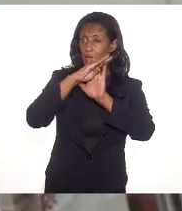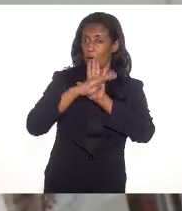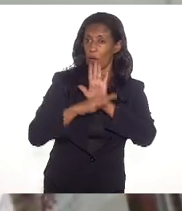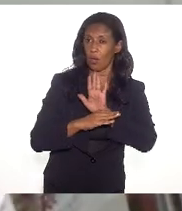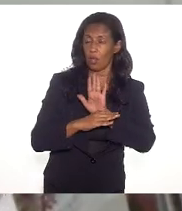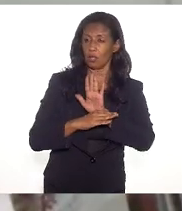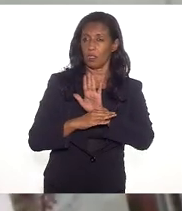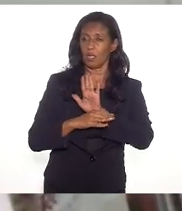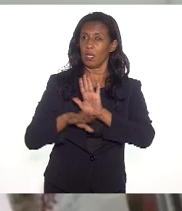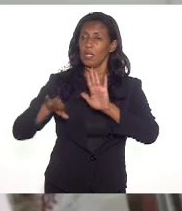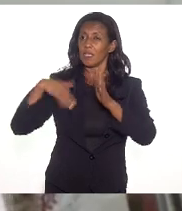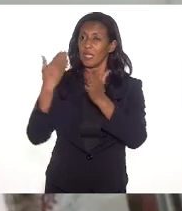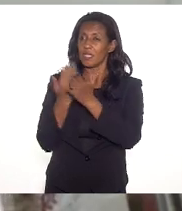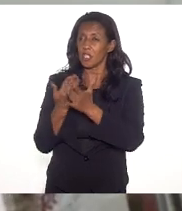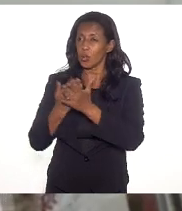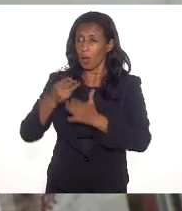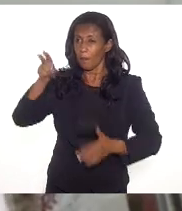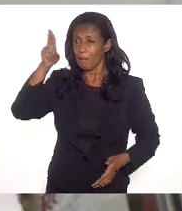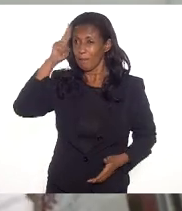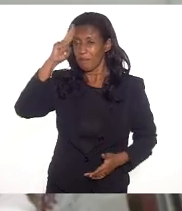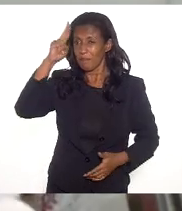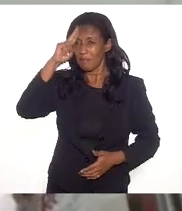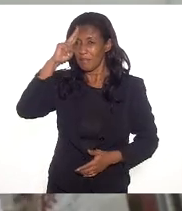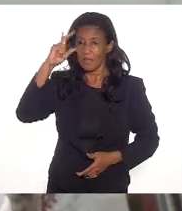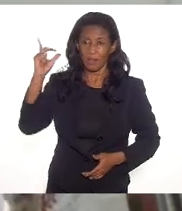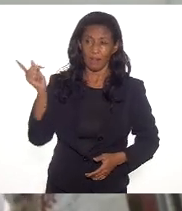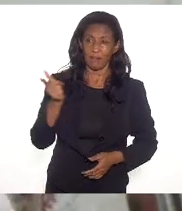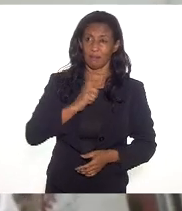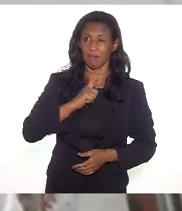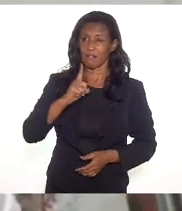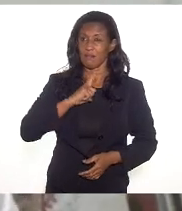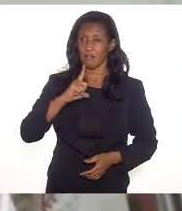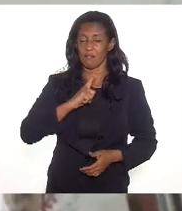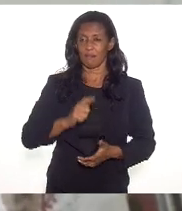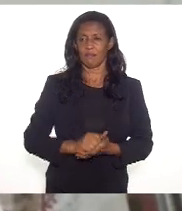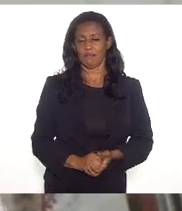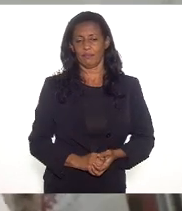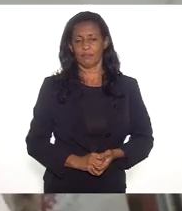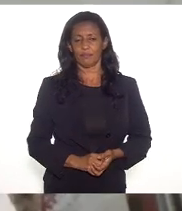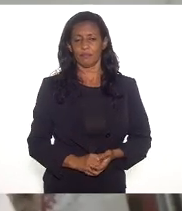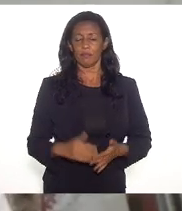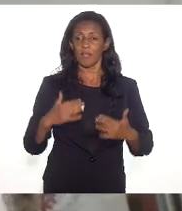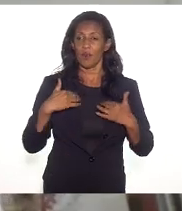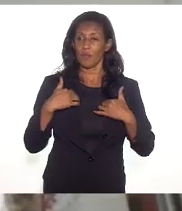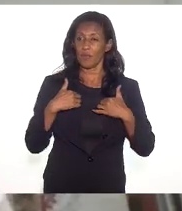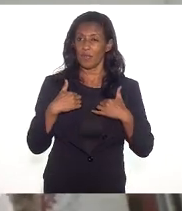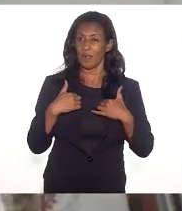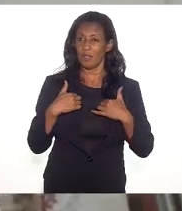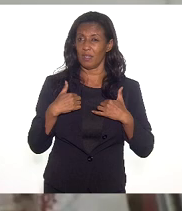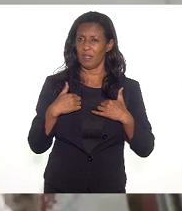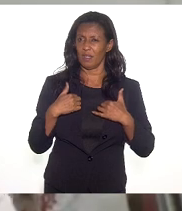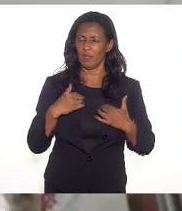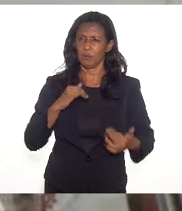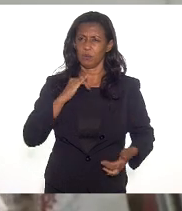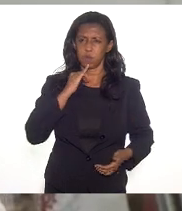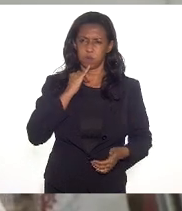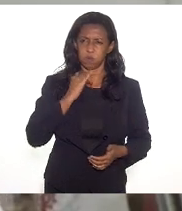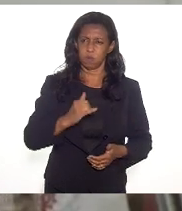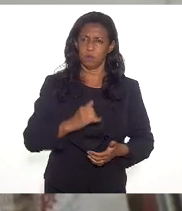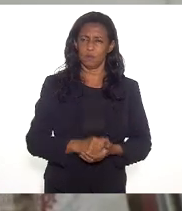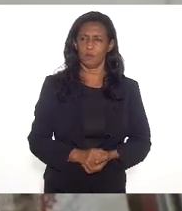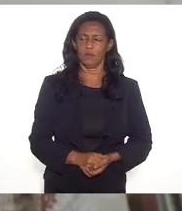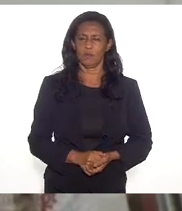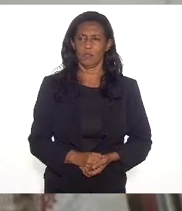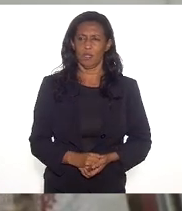que os colégios cívico-militares permitem. Então, fica aqui o meu repúdio e quero dizer